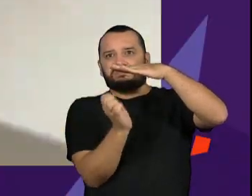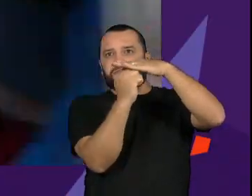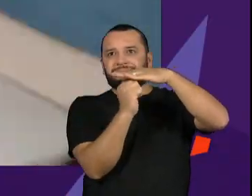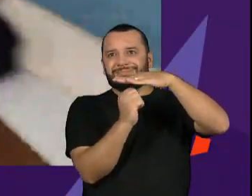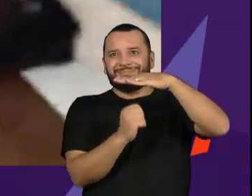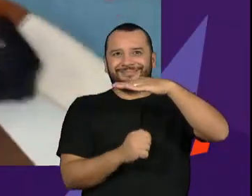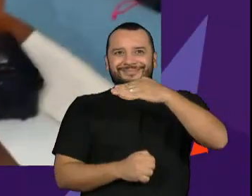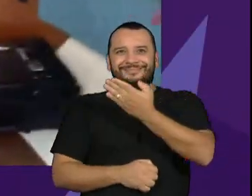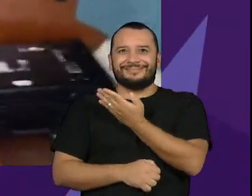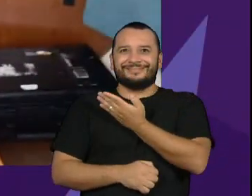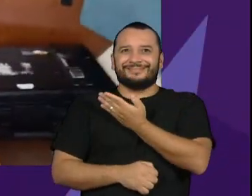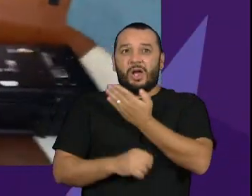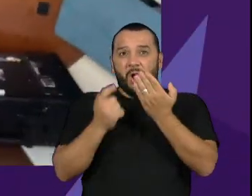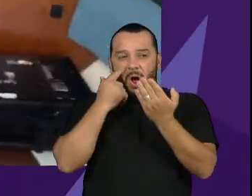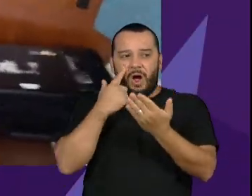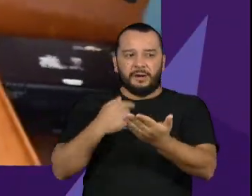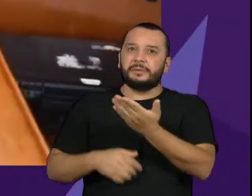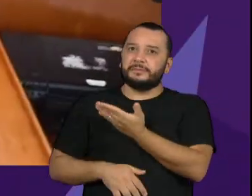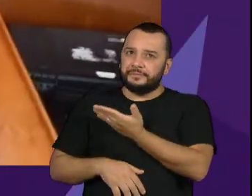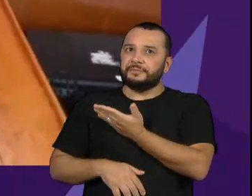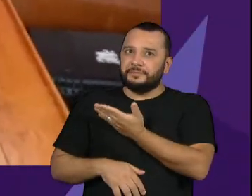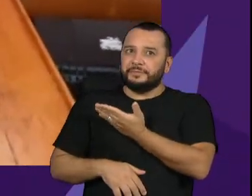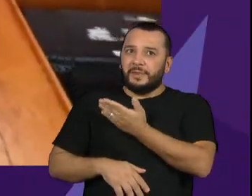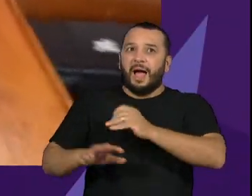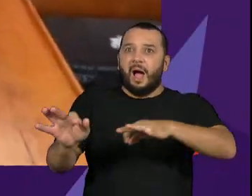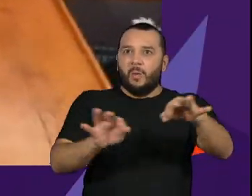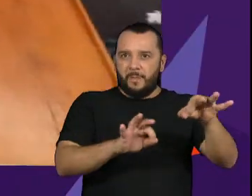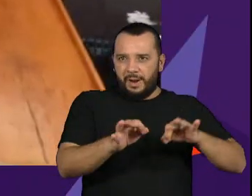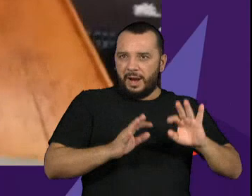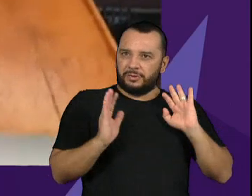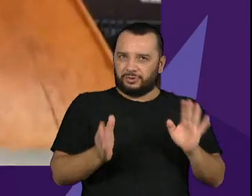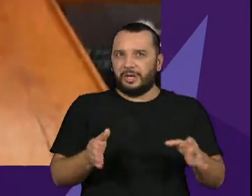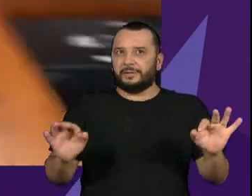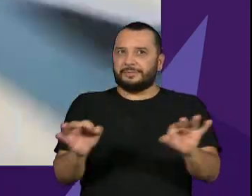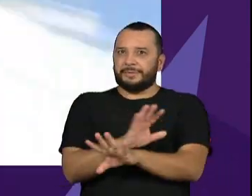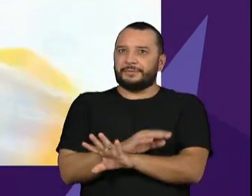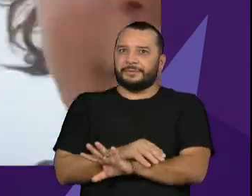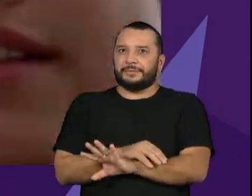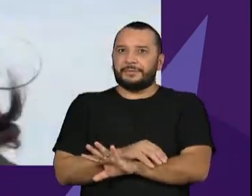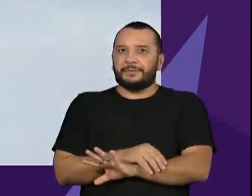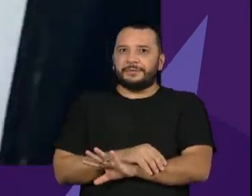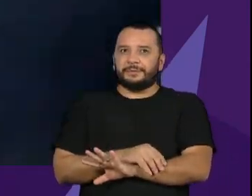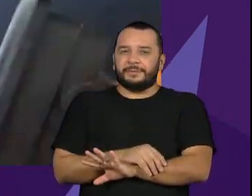só. Essa é a disposição arrumada, tá?